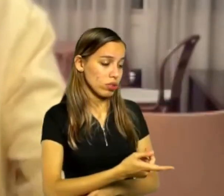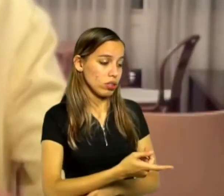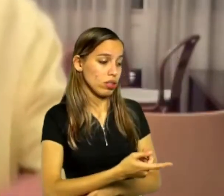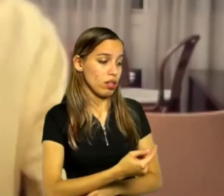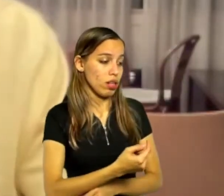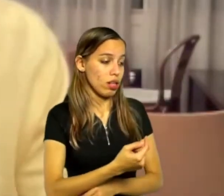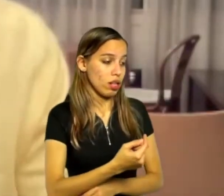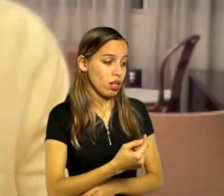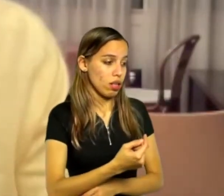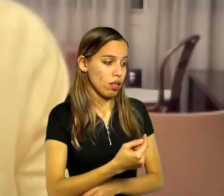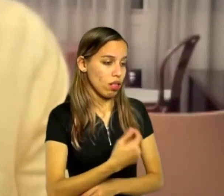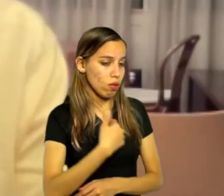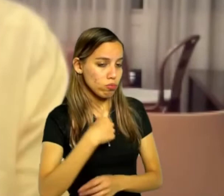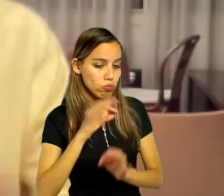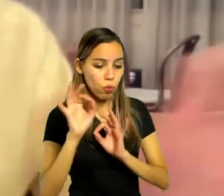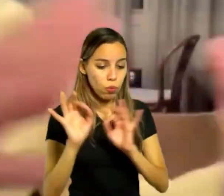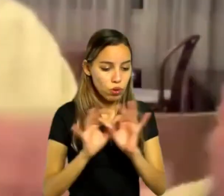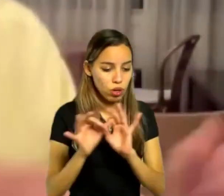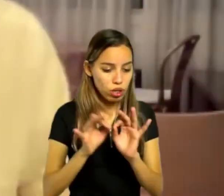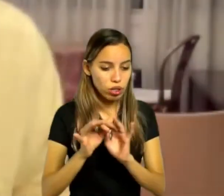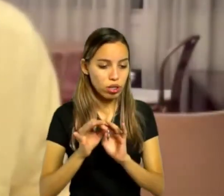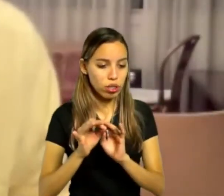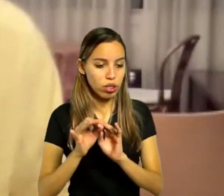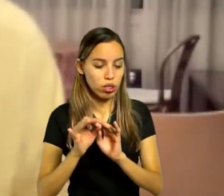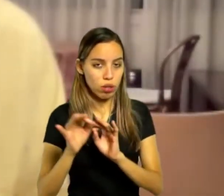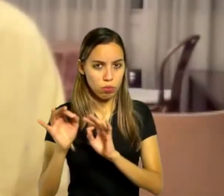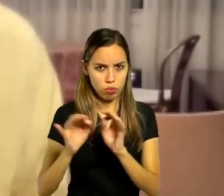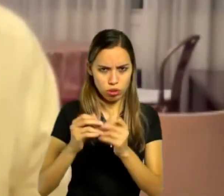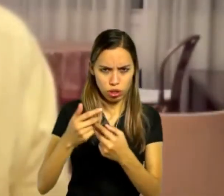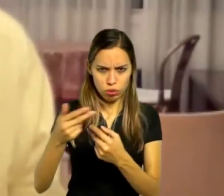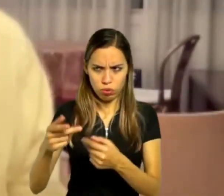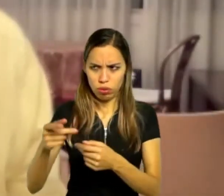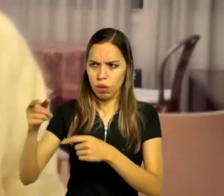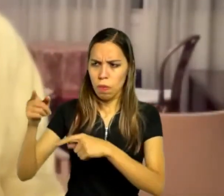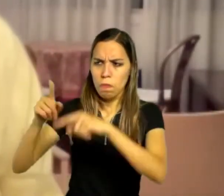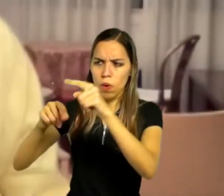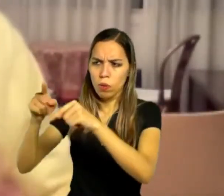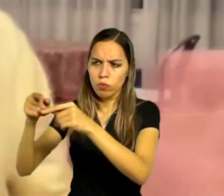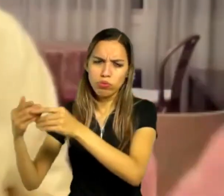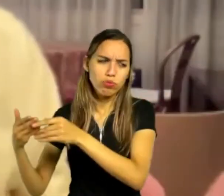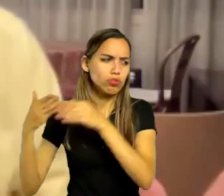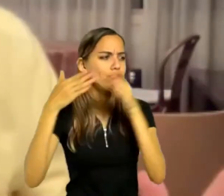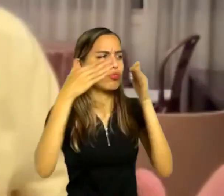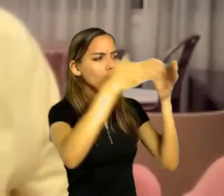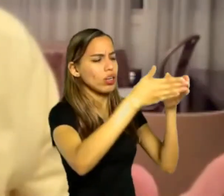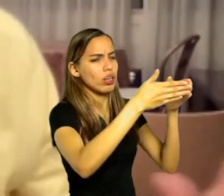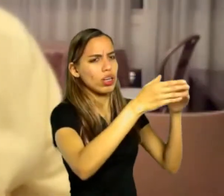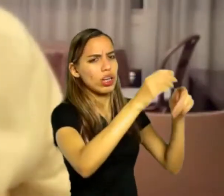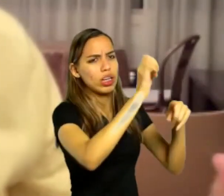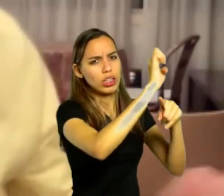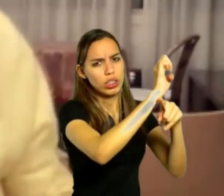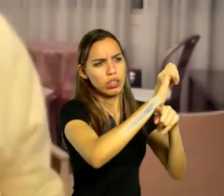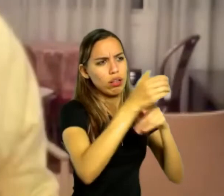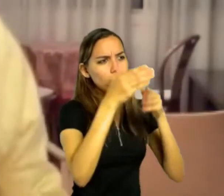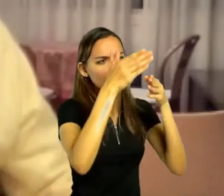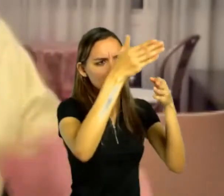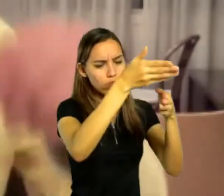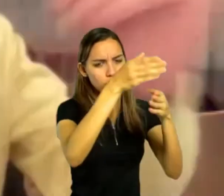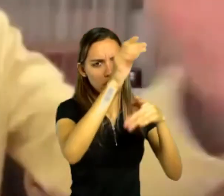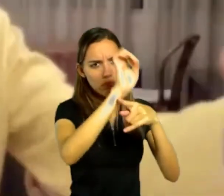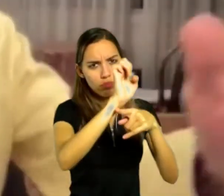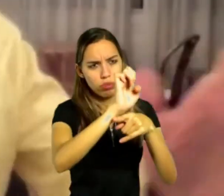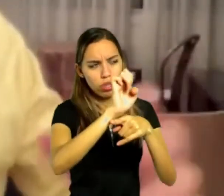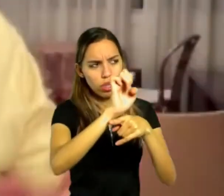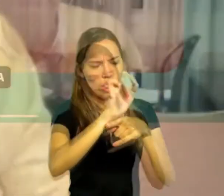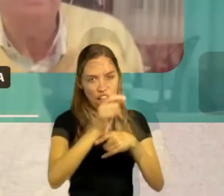a logística para que esse material todo chegasse lá. Não dava dinheiro para ninguém, não tinha dinheiro. Isso é